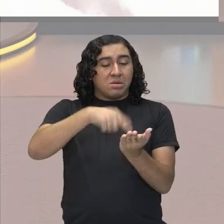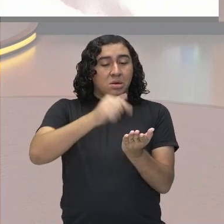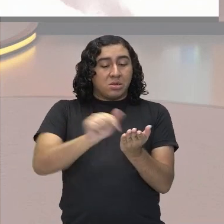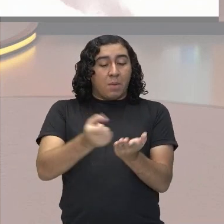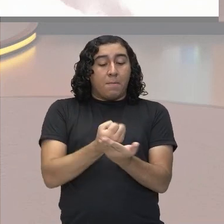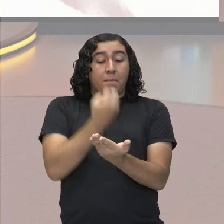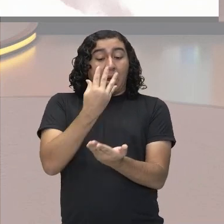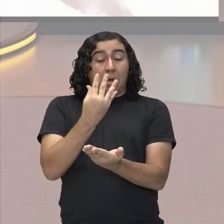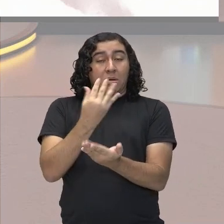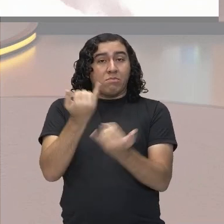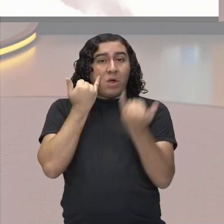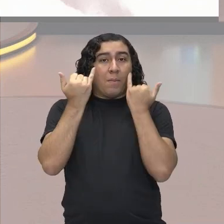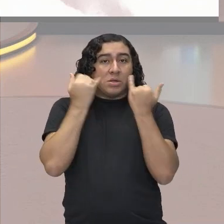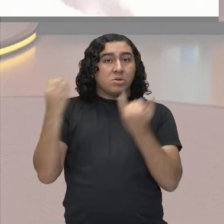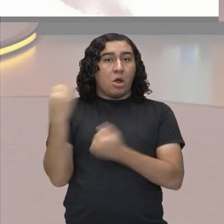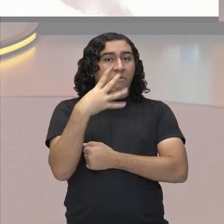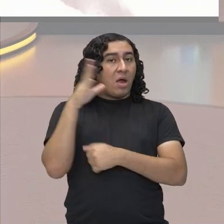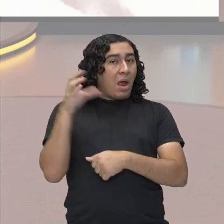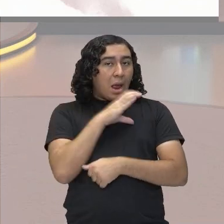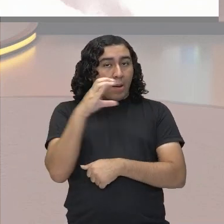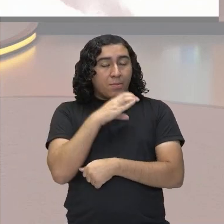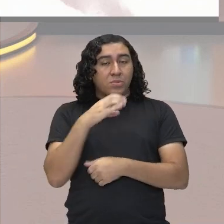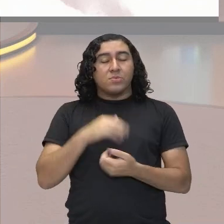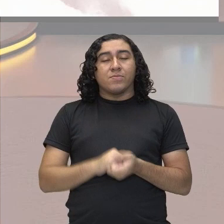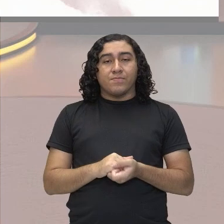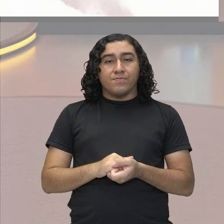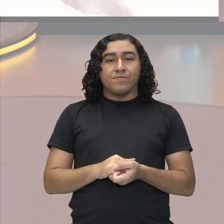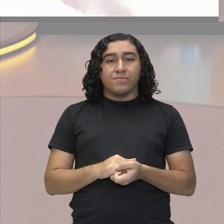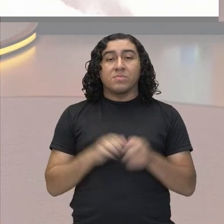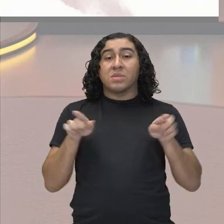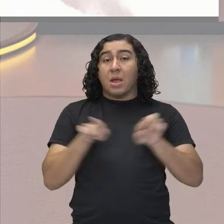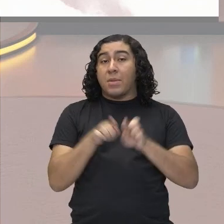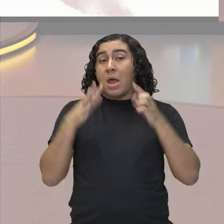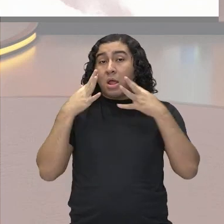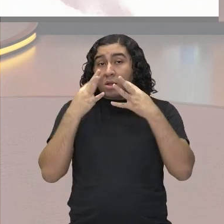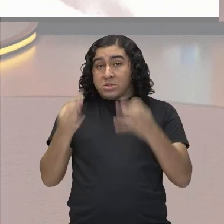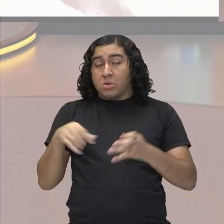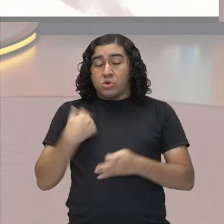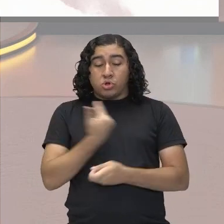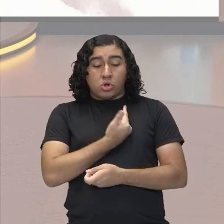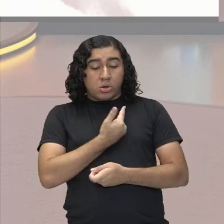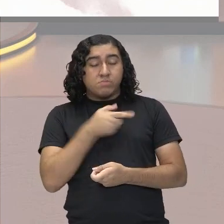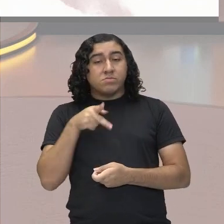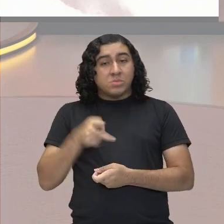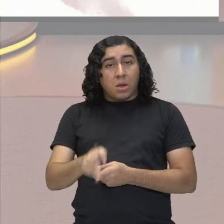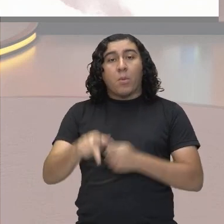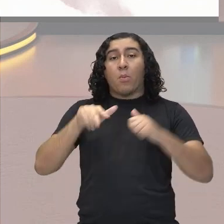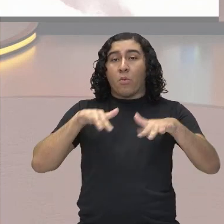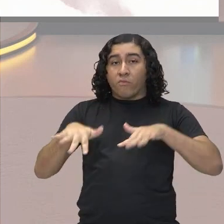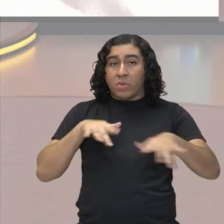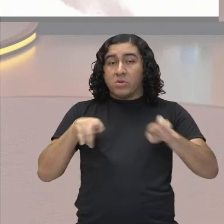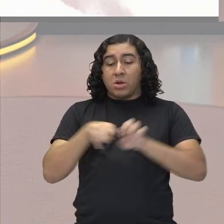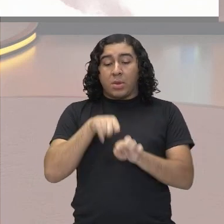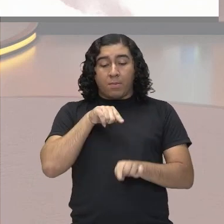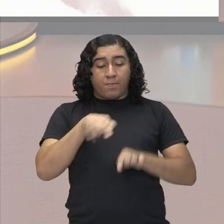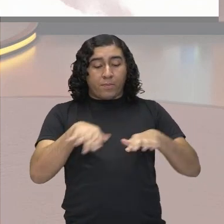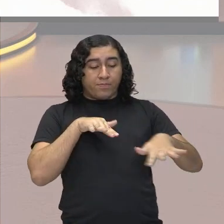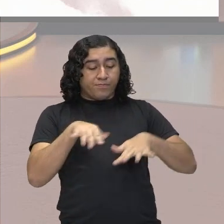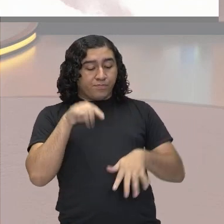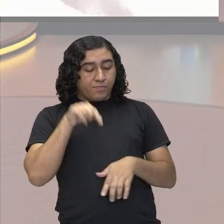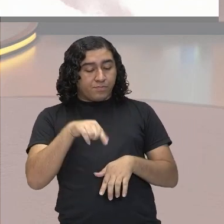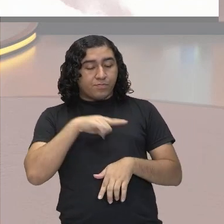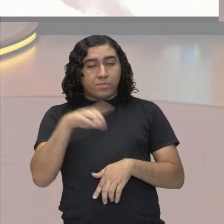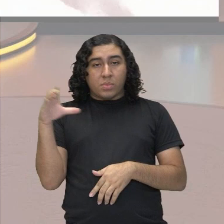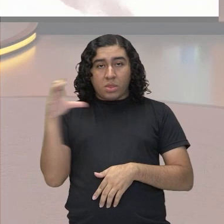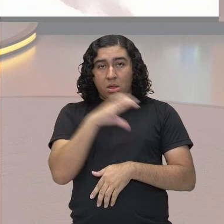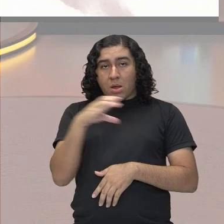eu chamo muita atenção aqui para vocês, de como nós estamos sempre em movimento. E essa movimentação de uma maneira muito